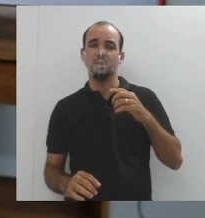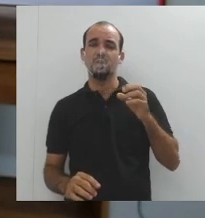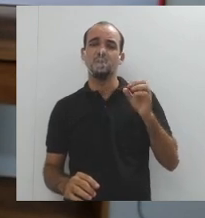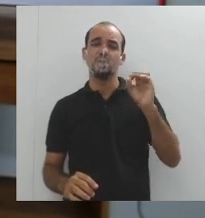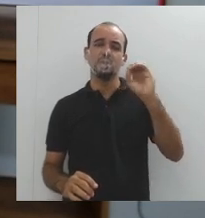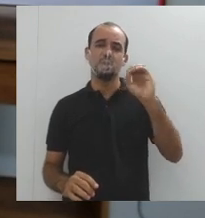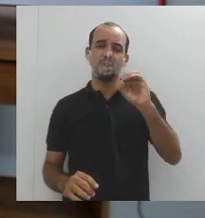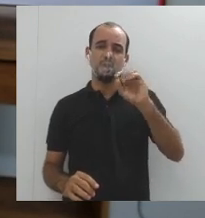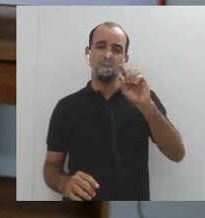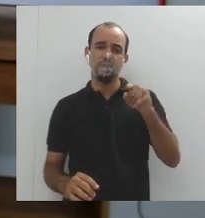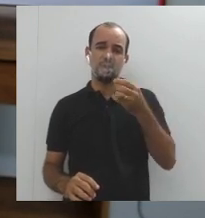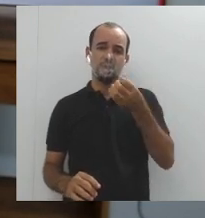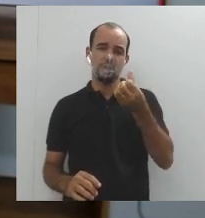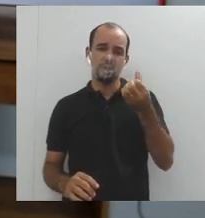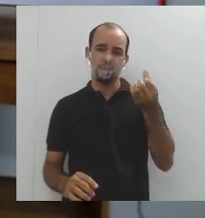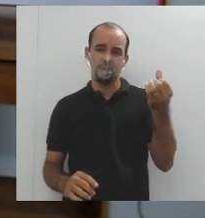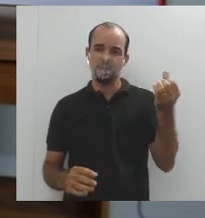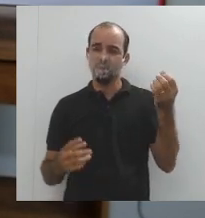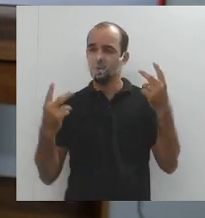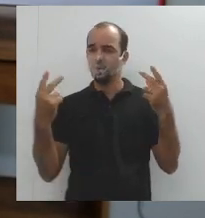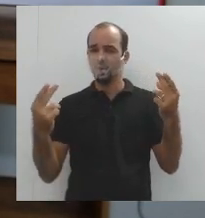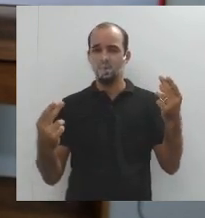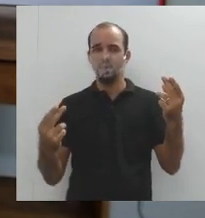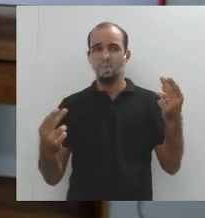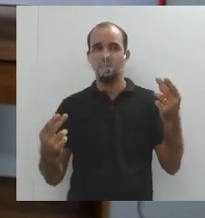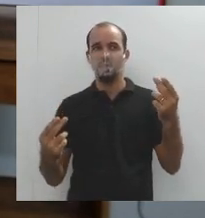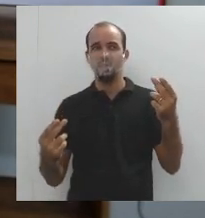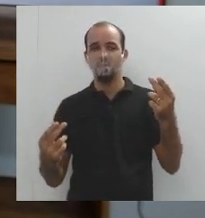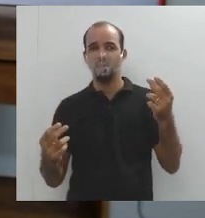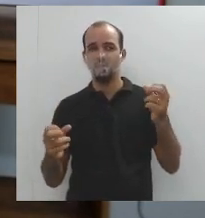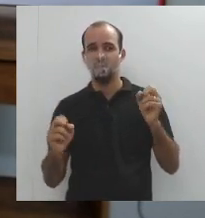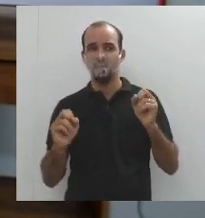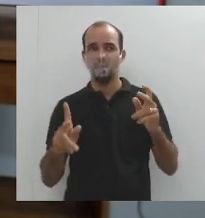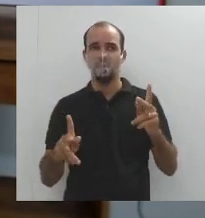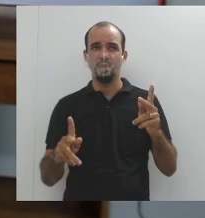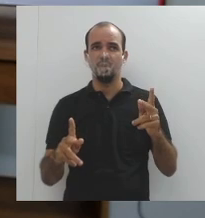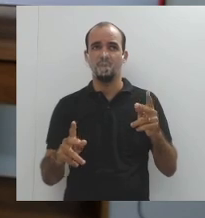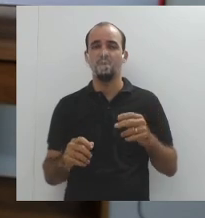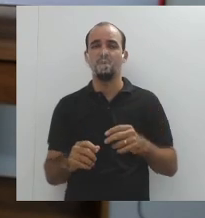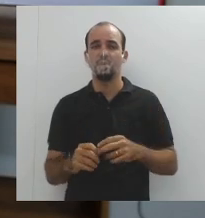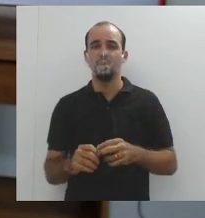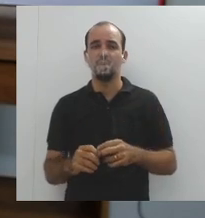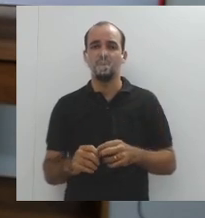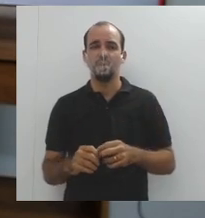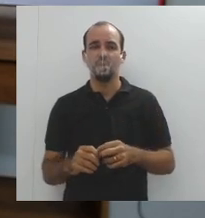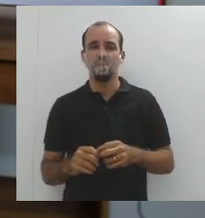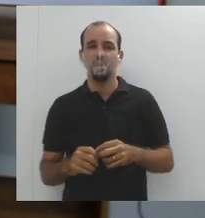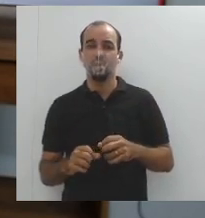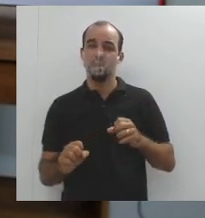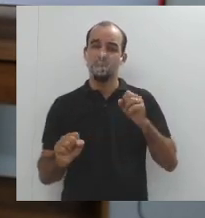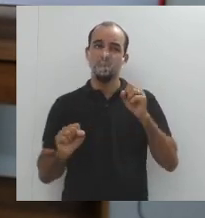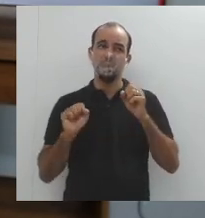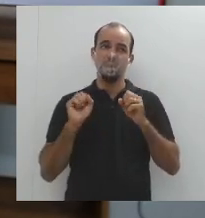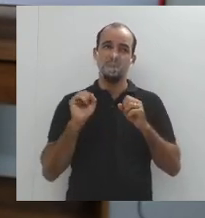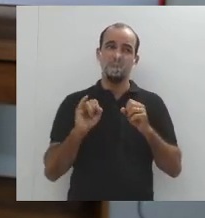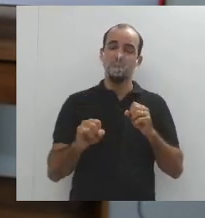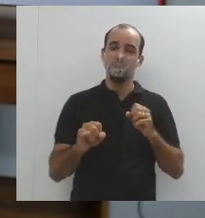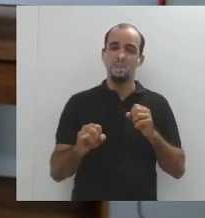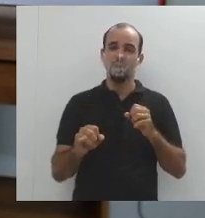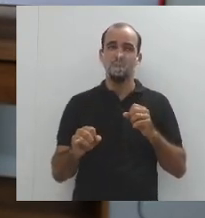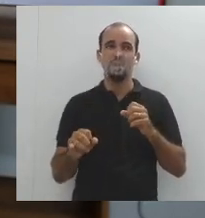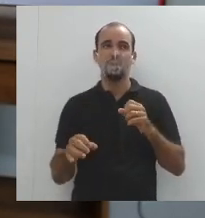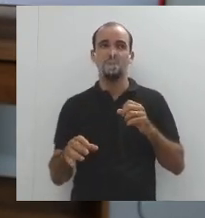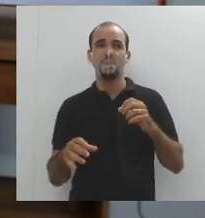eles são equivalentes, ok? Ou seja, se aqui eu tenho